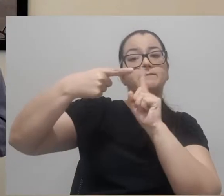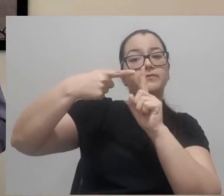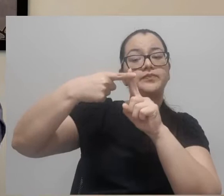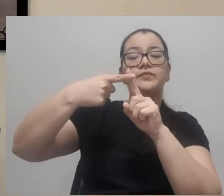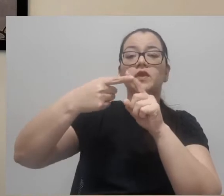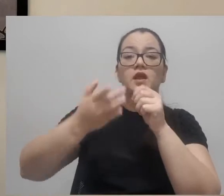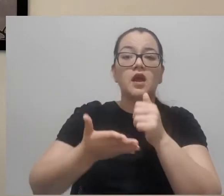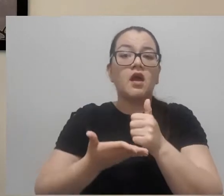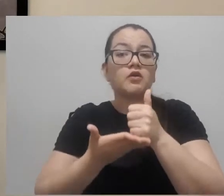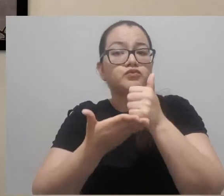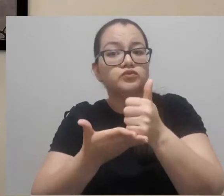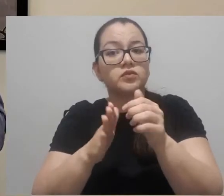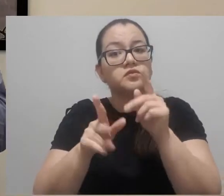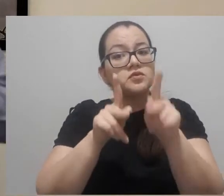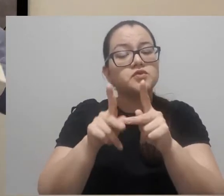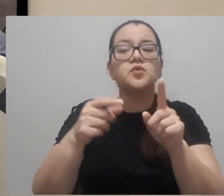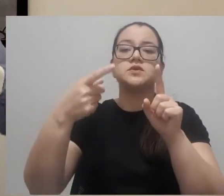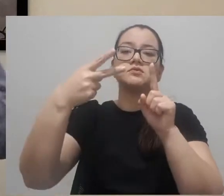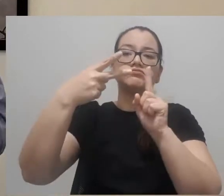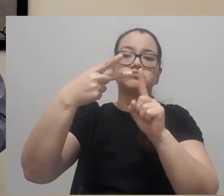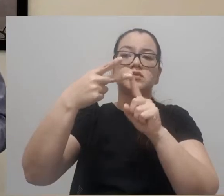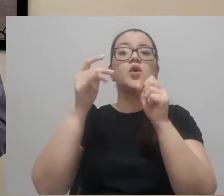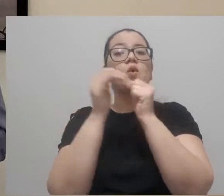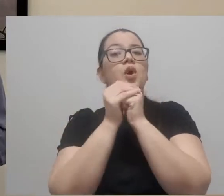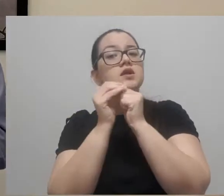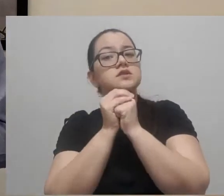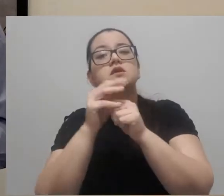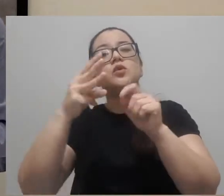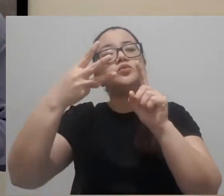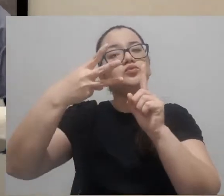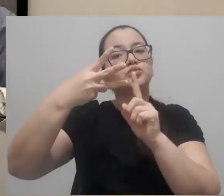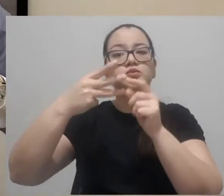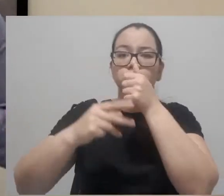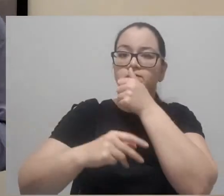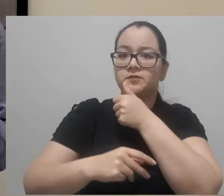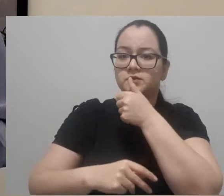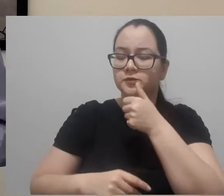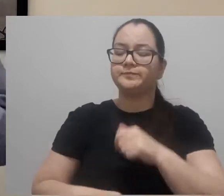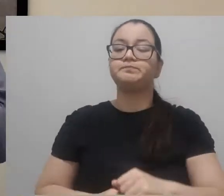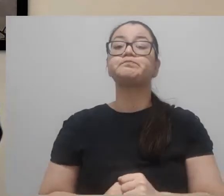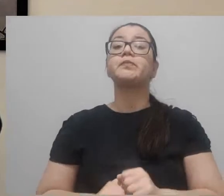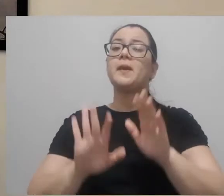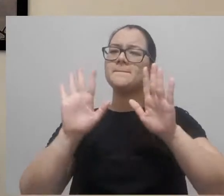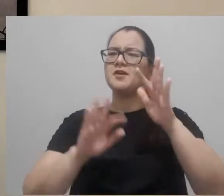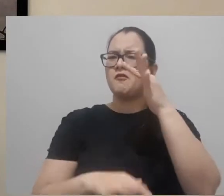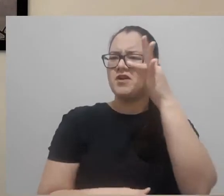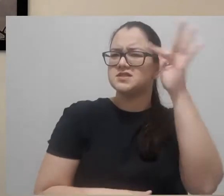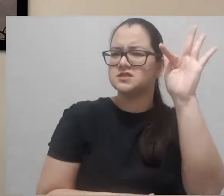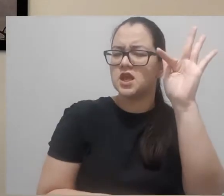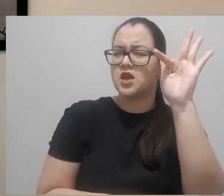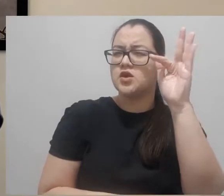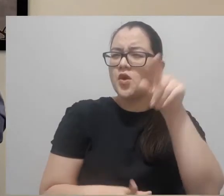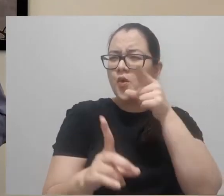e o jejum. Só que os fariseus, eles faziam isso com uma motivação